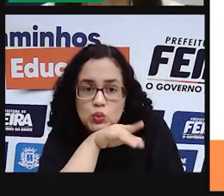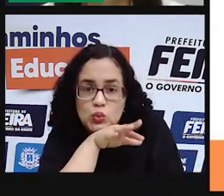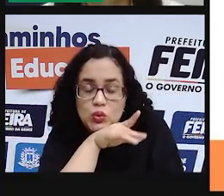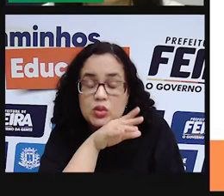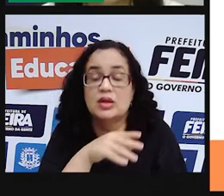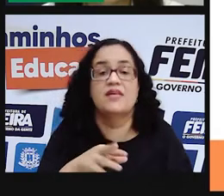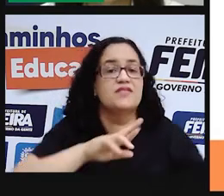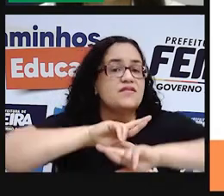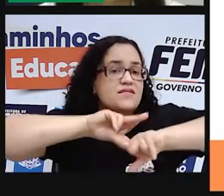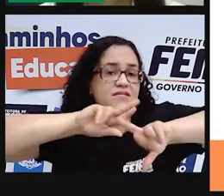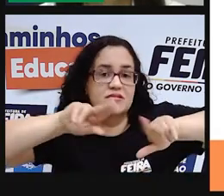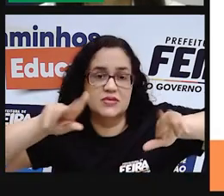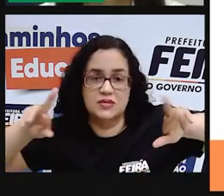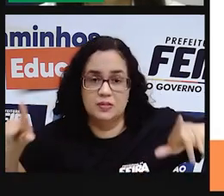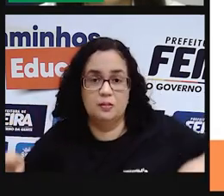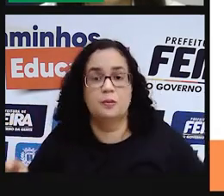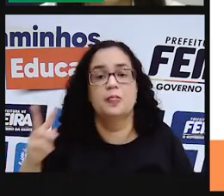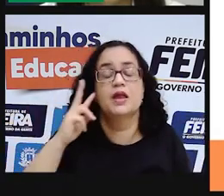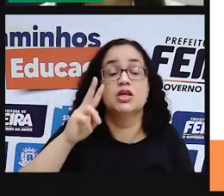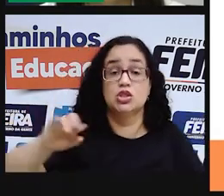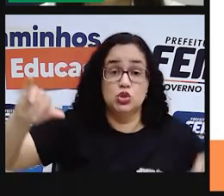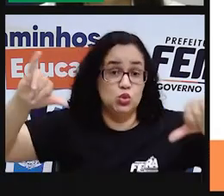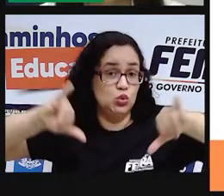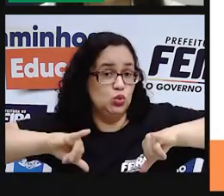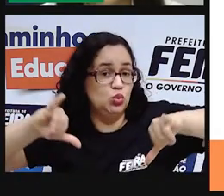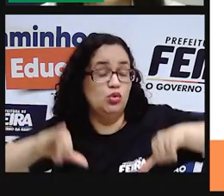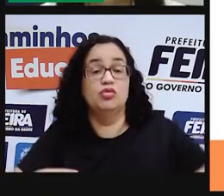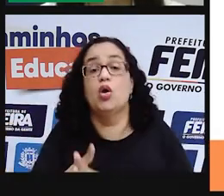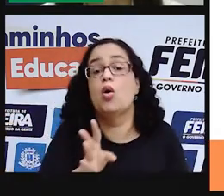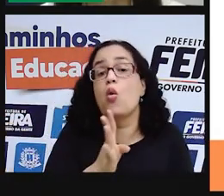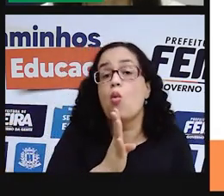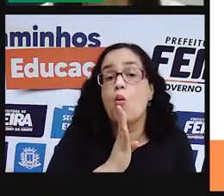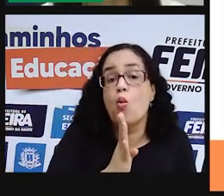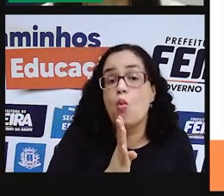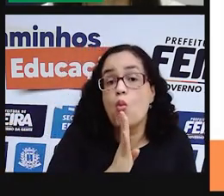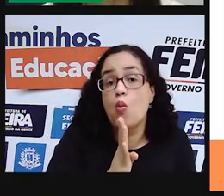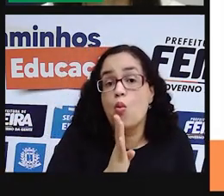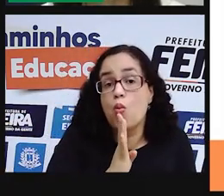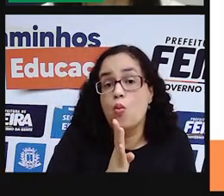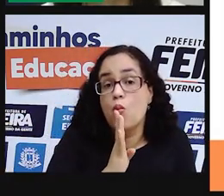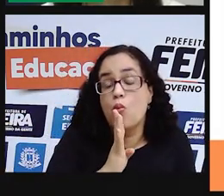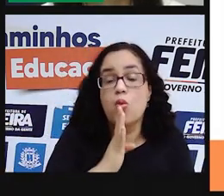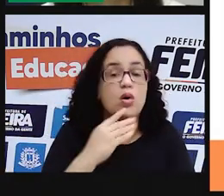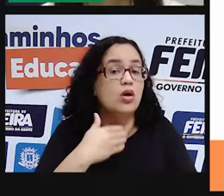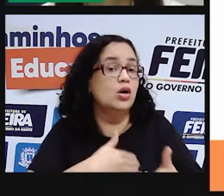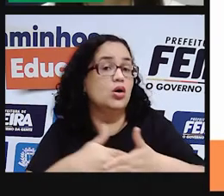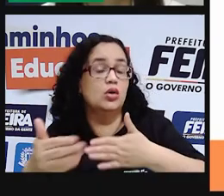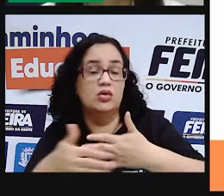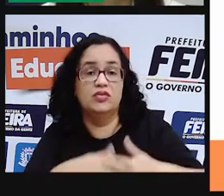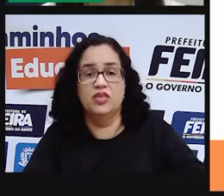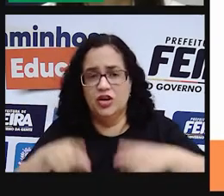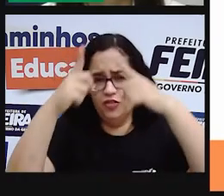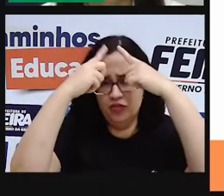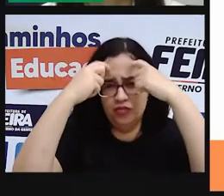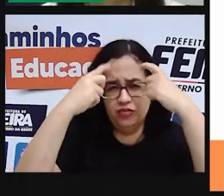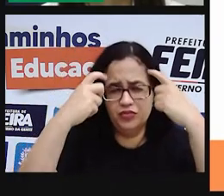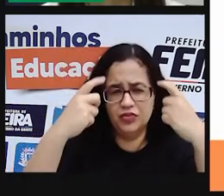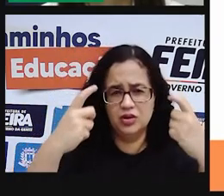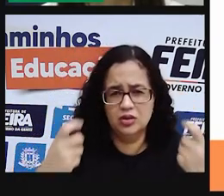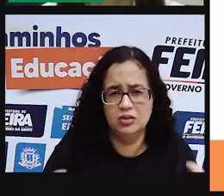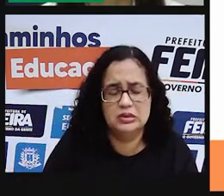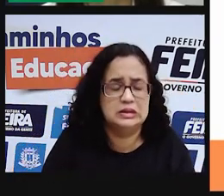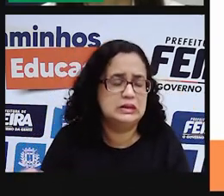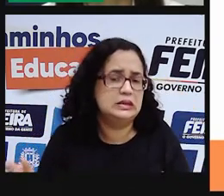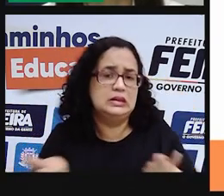são enormes. Se você sofre ou conhece alguém que sofre bullying ou qualquer outro tipo de violência,